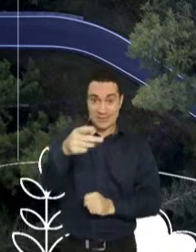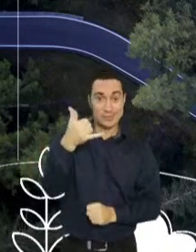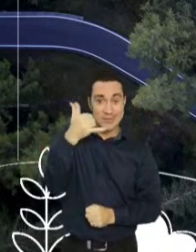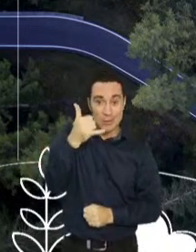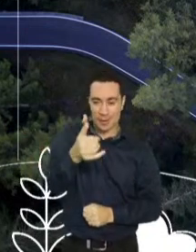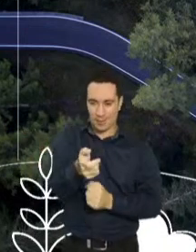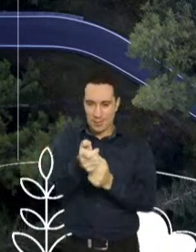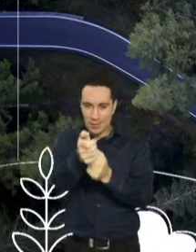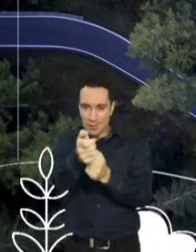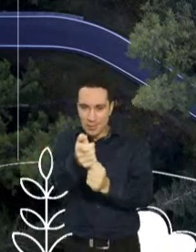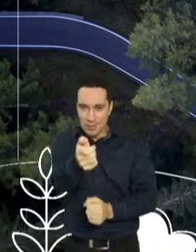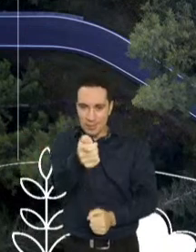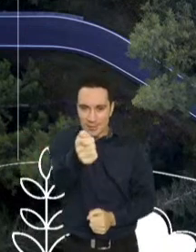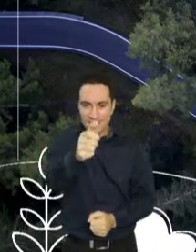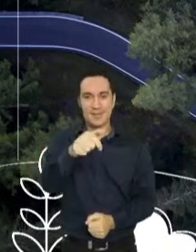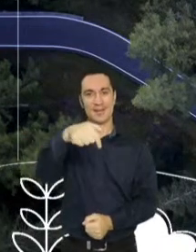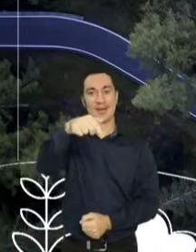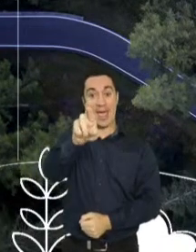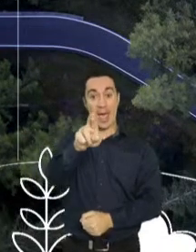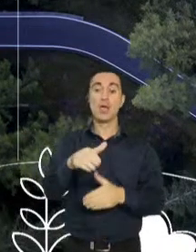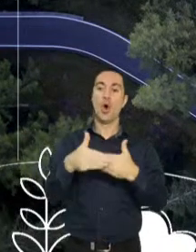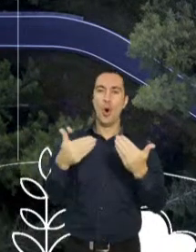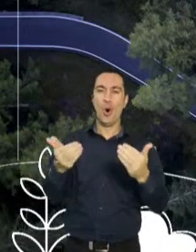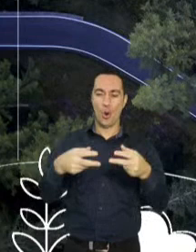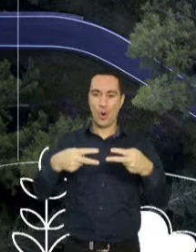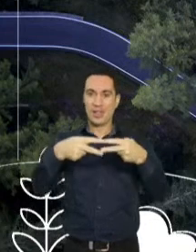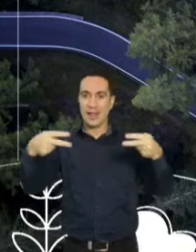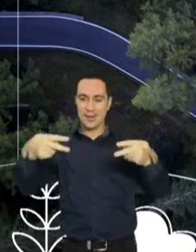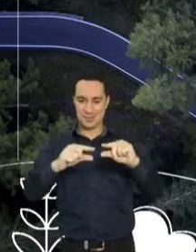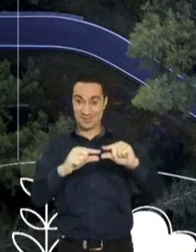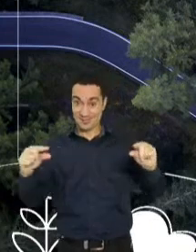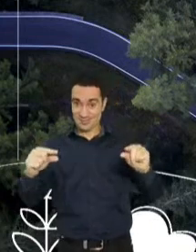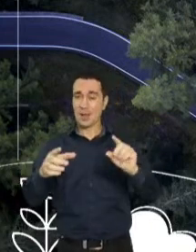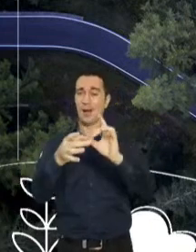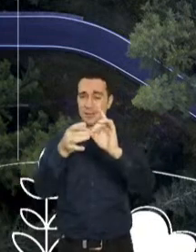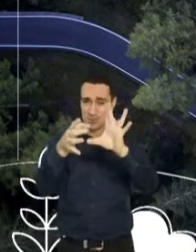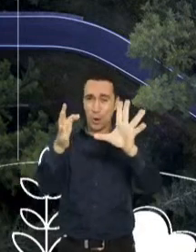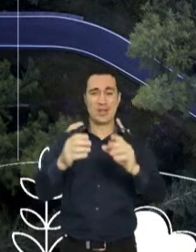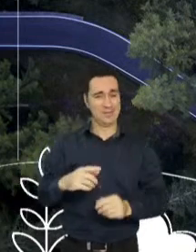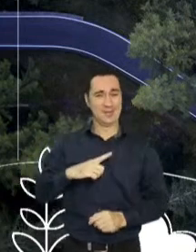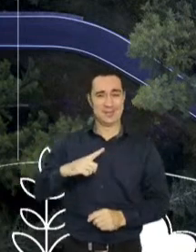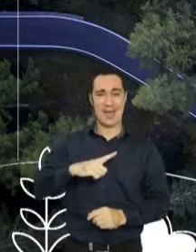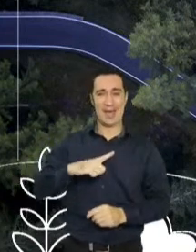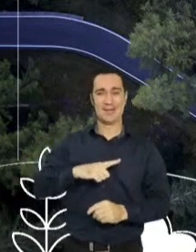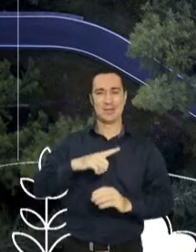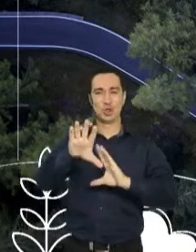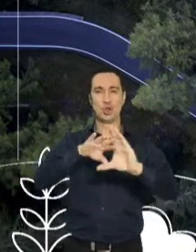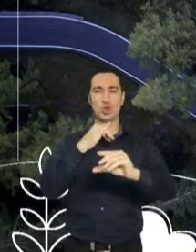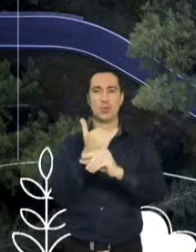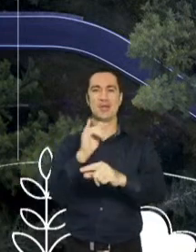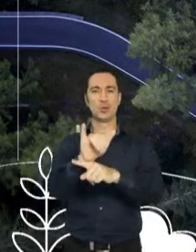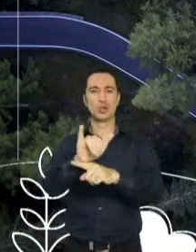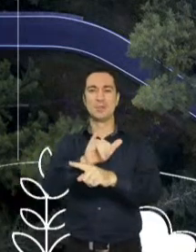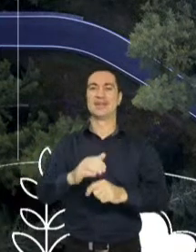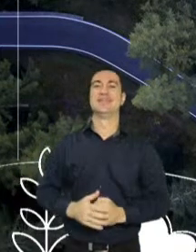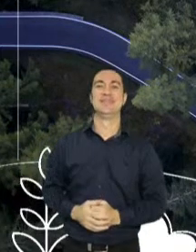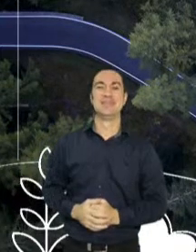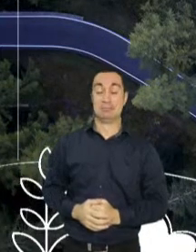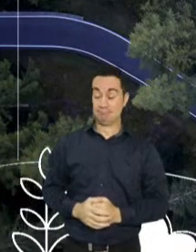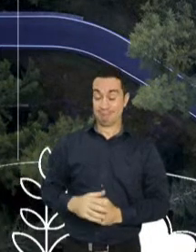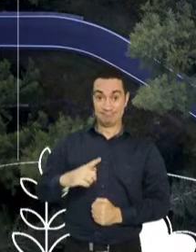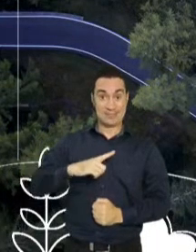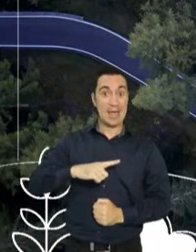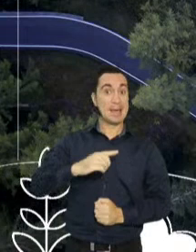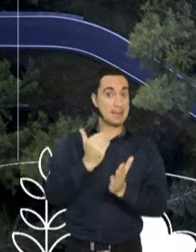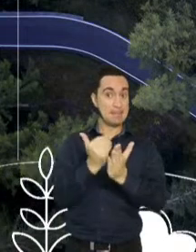do seu celular para o QR Code, ou então você usa o link que está disponível já agora em nosso canal no YouTube. Daqui